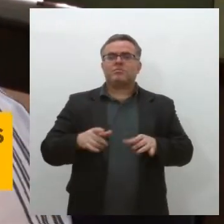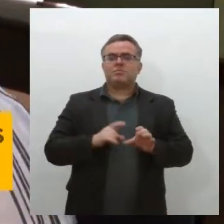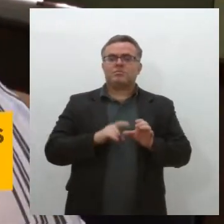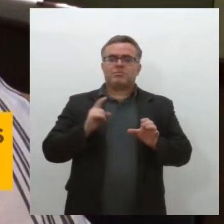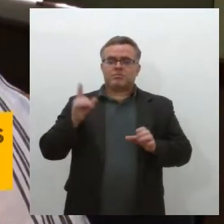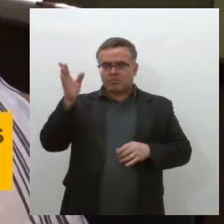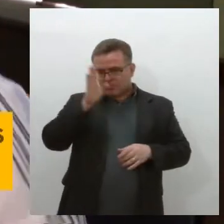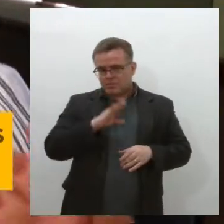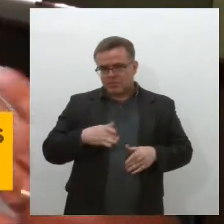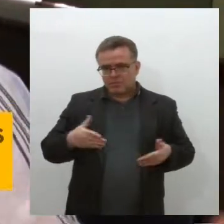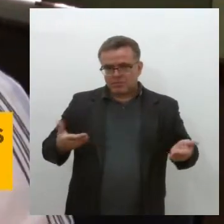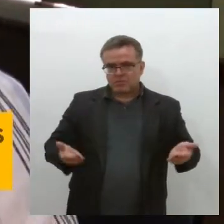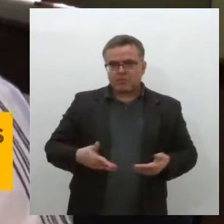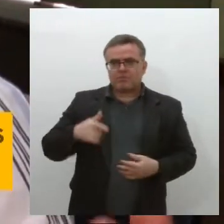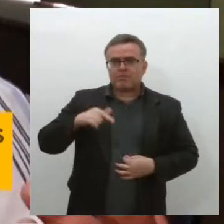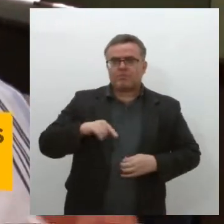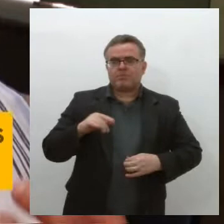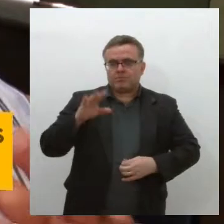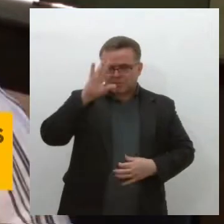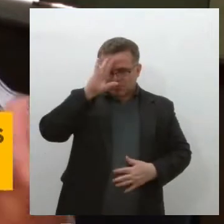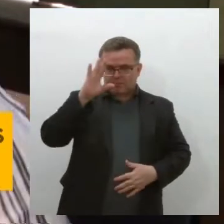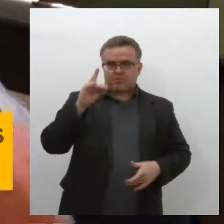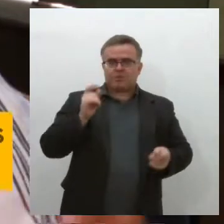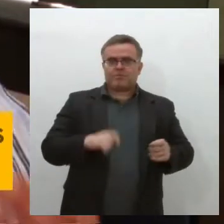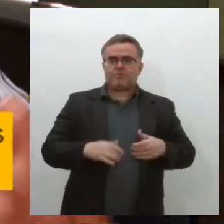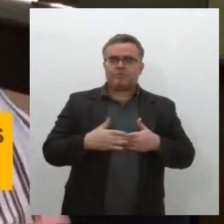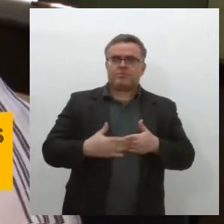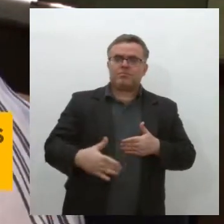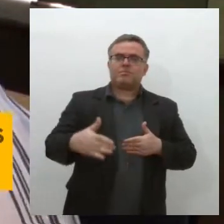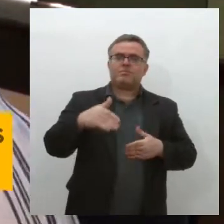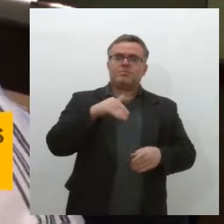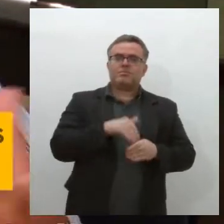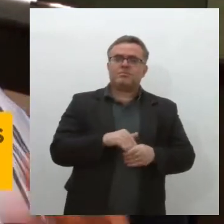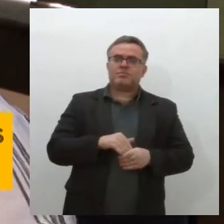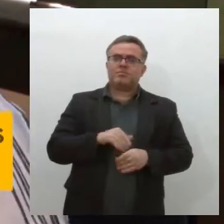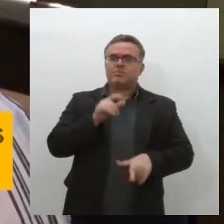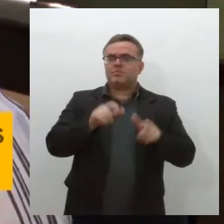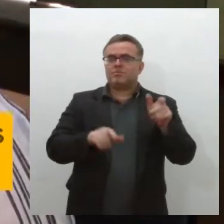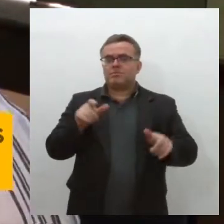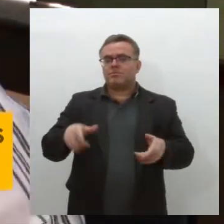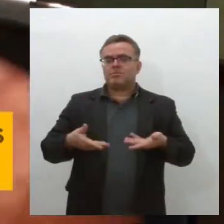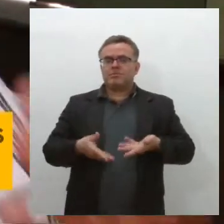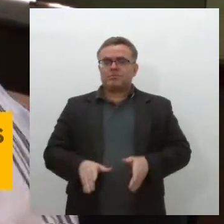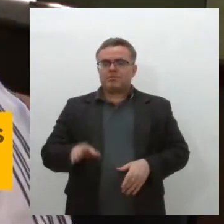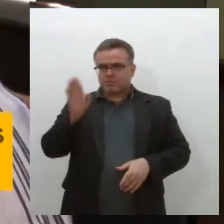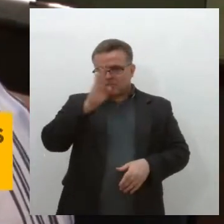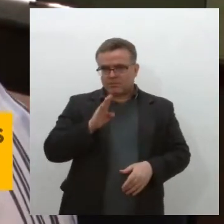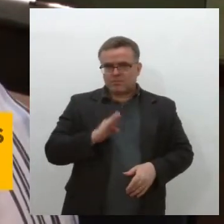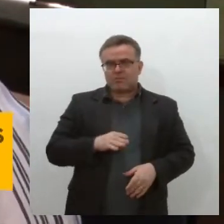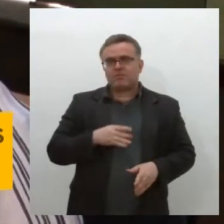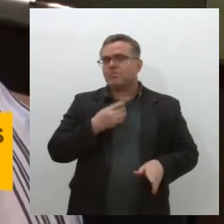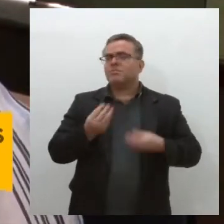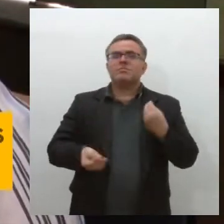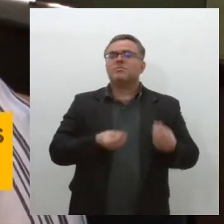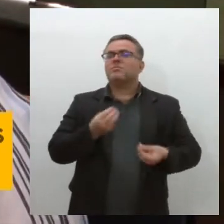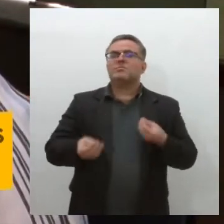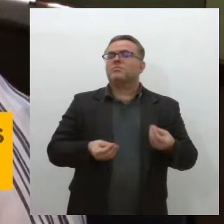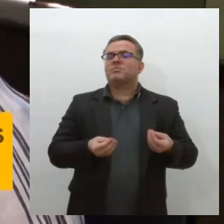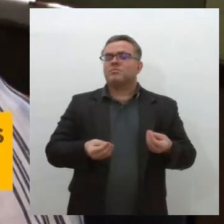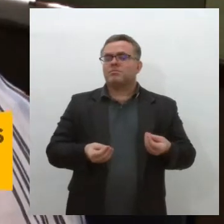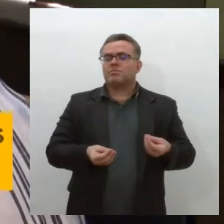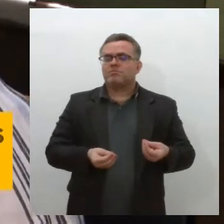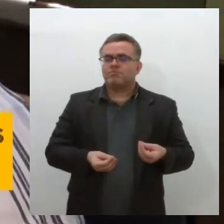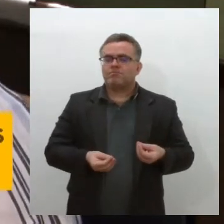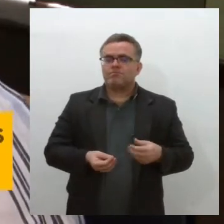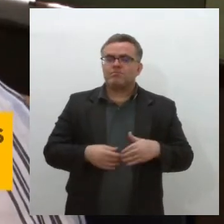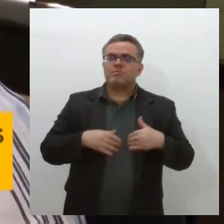tão fundamental para a definição, né, do que é ser brasileiro, do que é a nação brasileira, do que é o Estado brasileiro.